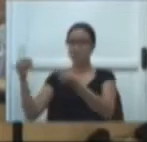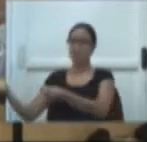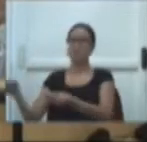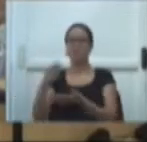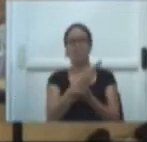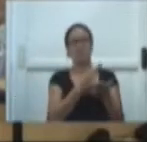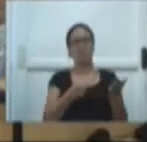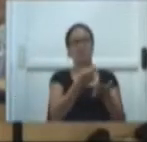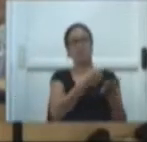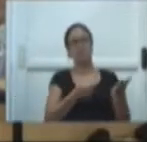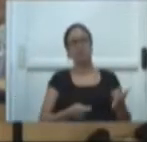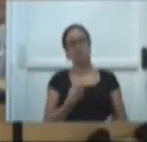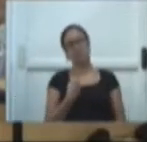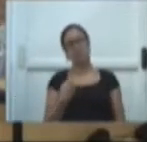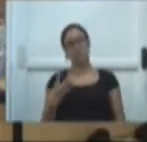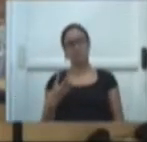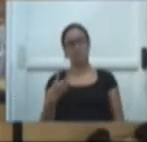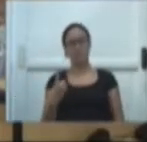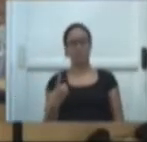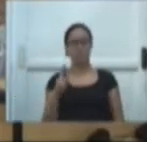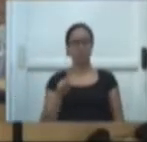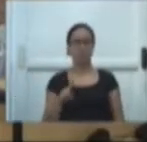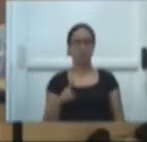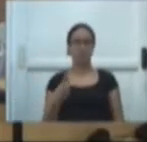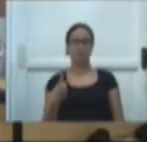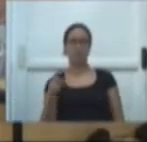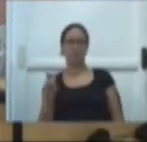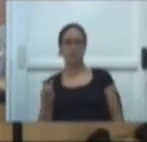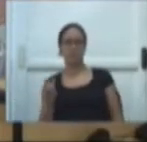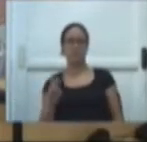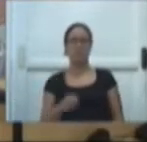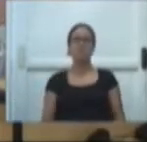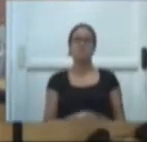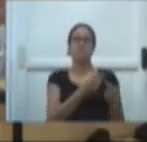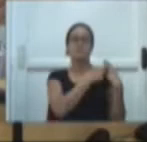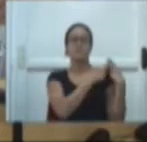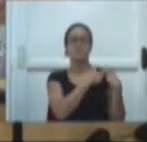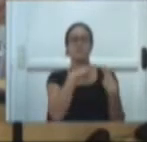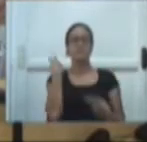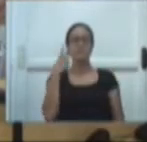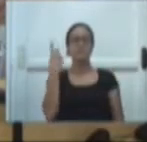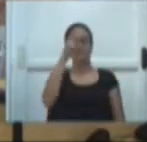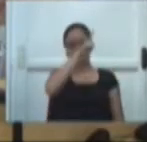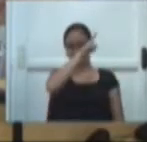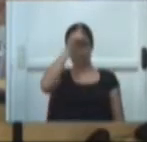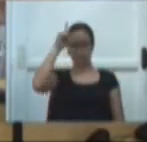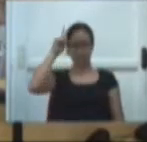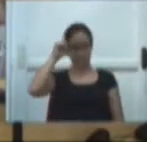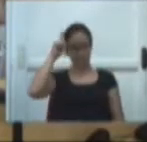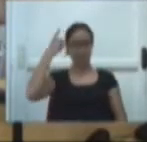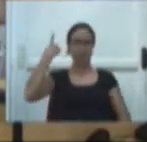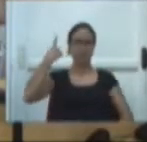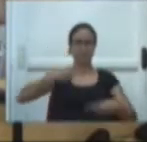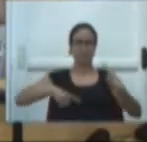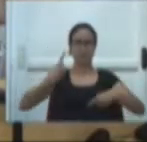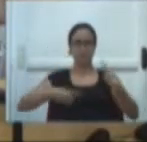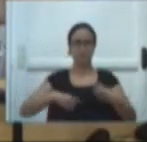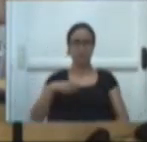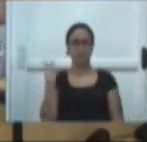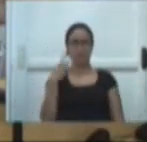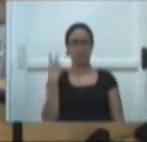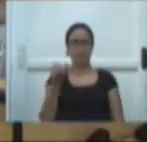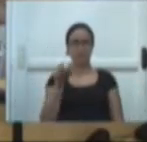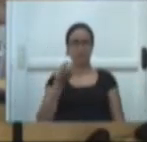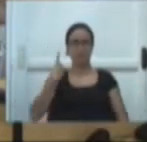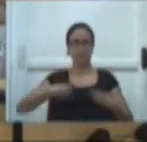Requerimento 141/2015, autor, vereador Luizinho da Casa Quil. Requerimento número 141 está em discussão. Algum